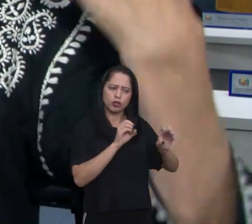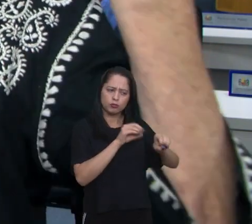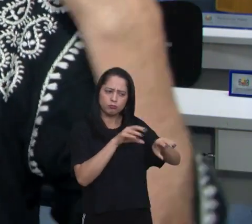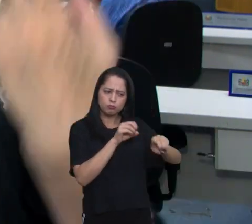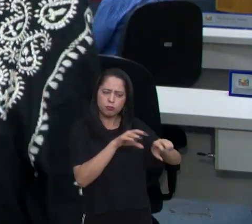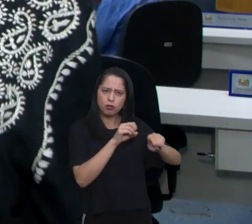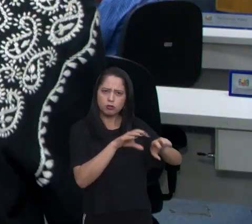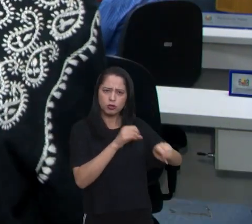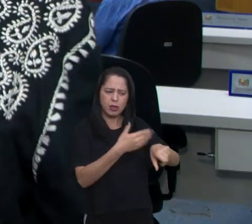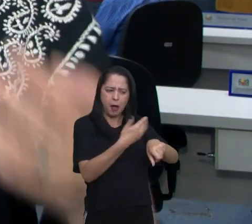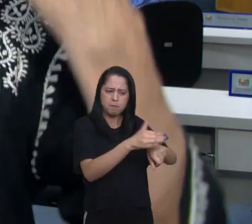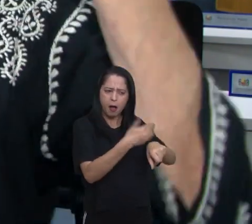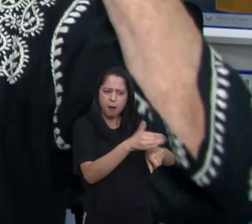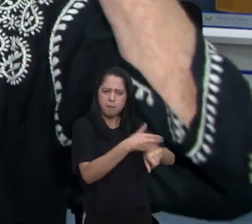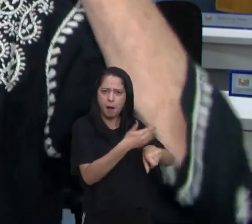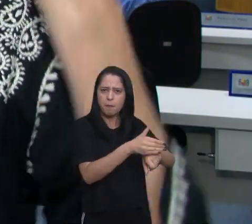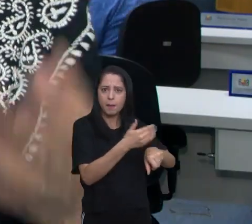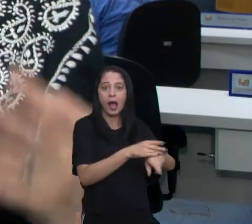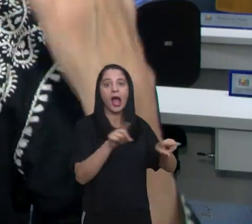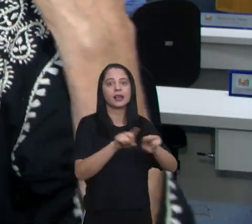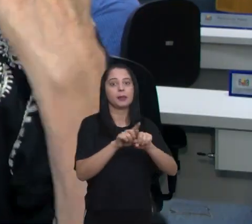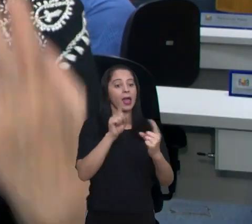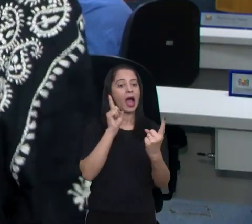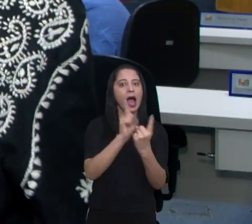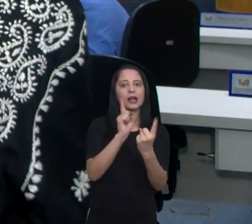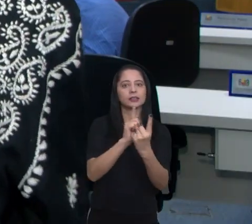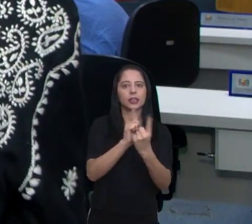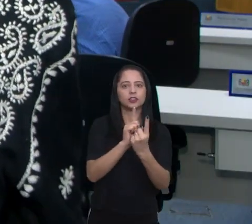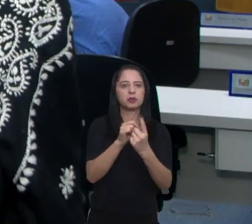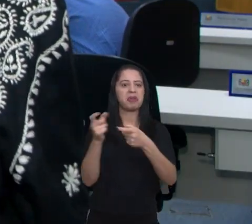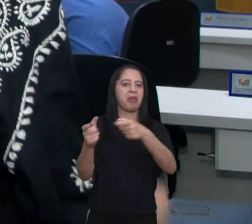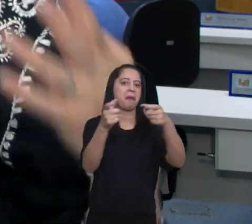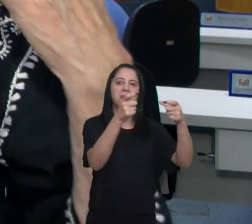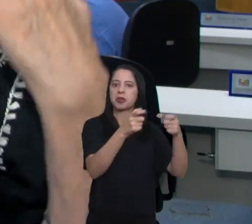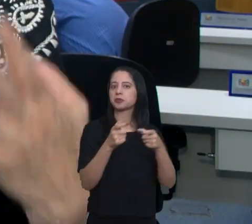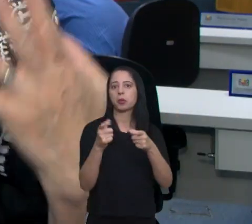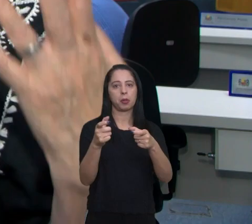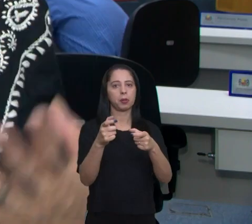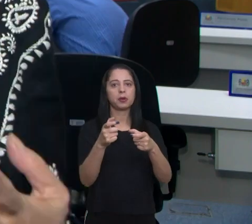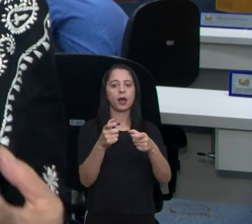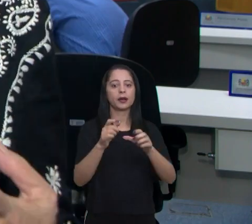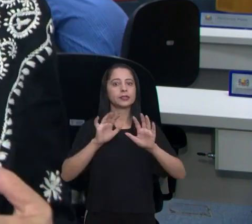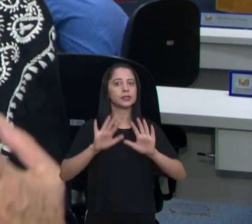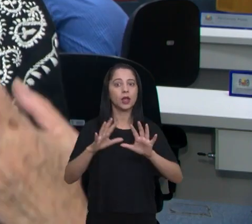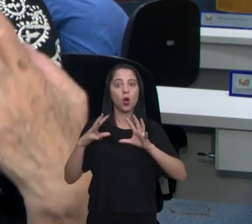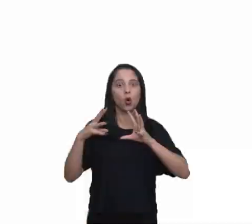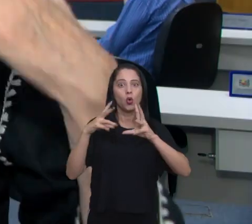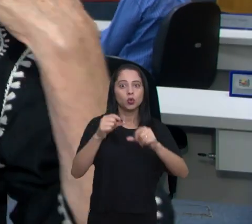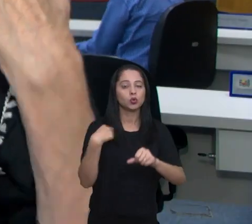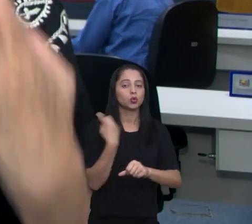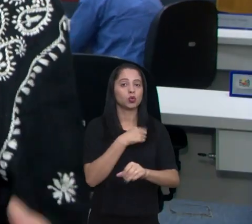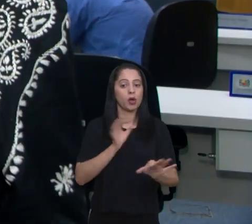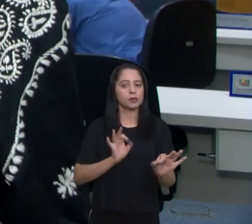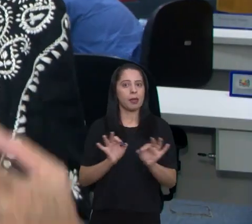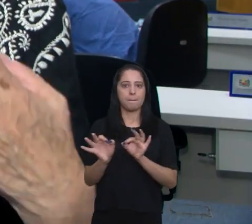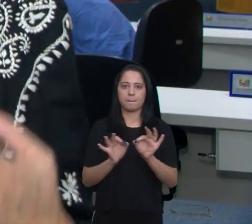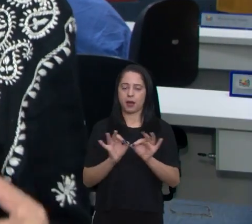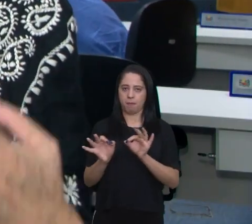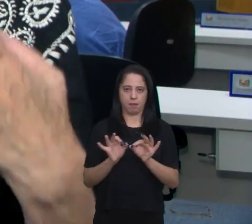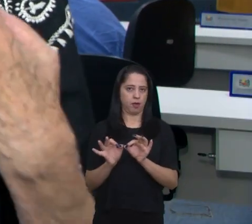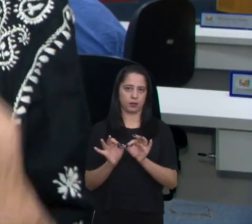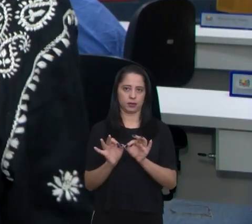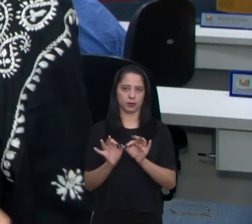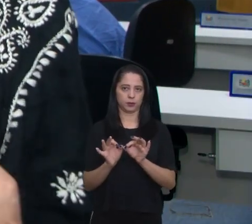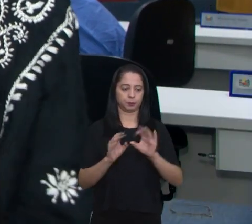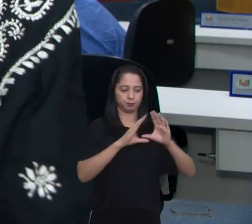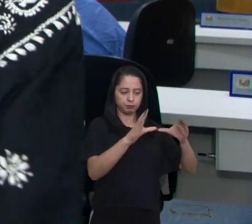professores nas escolas, o atendimento no serviço público, que tem muita dificuldade. Então isso tudo nós vamos